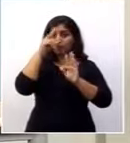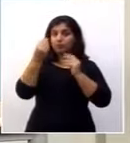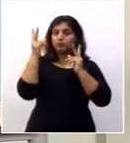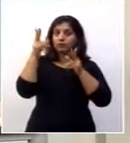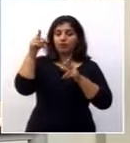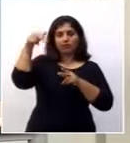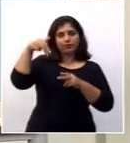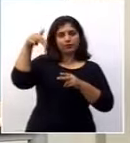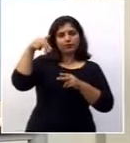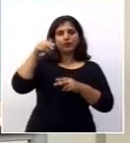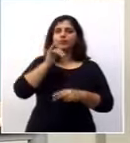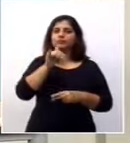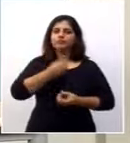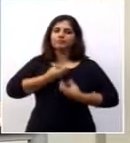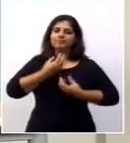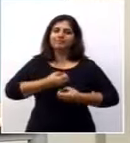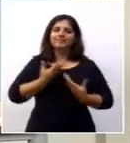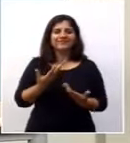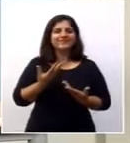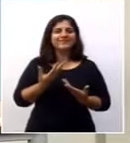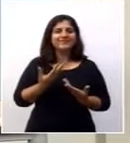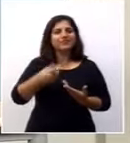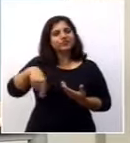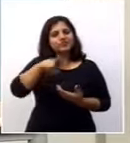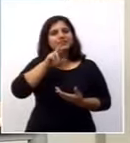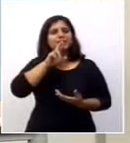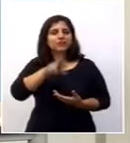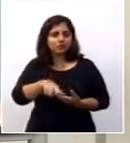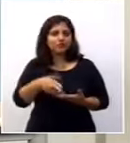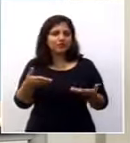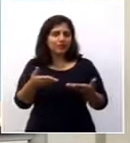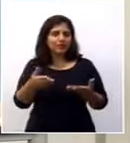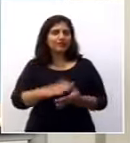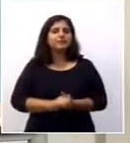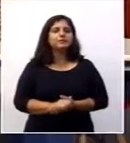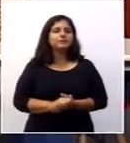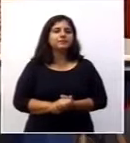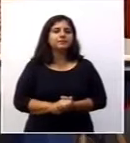da literatura de cordel. Então, fiquei devendo essa para responder para vocês também.